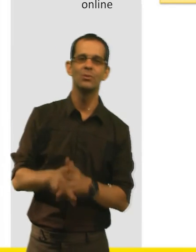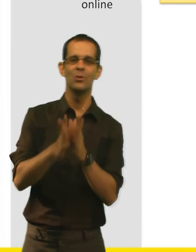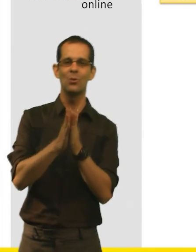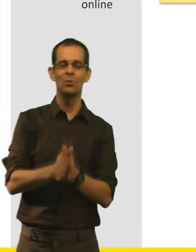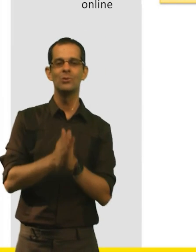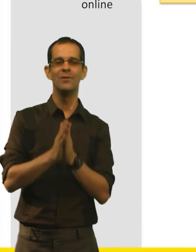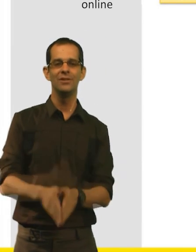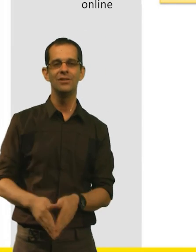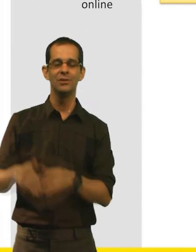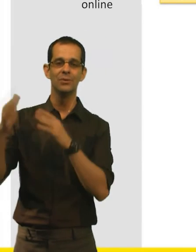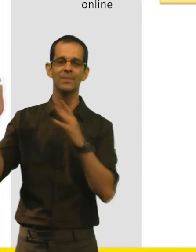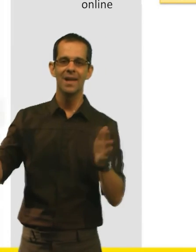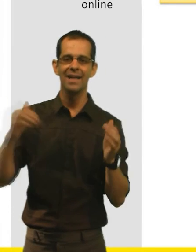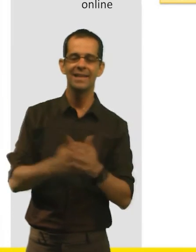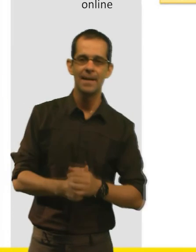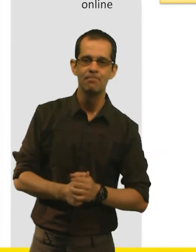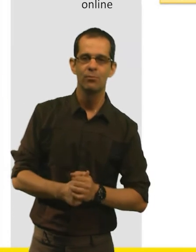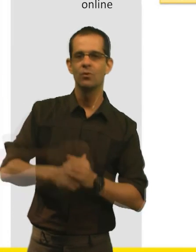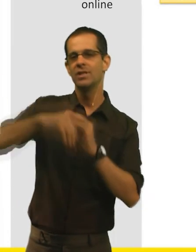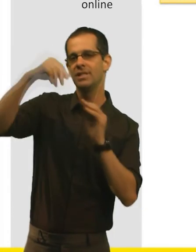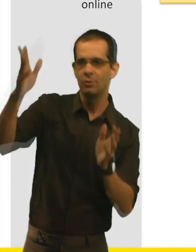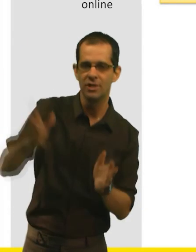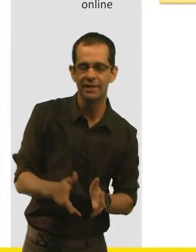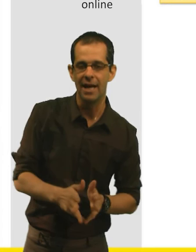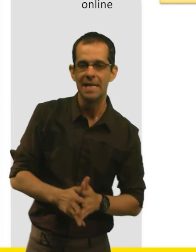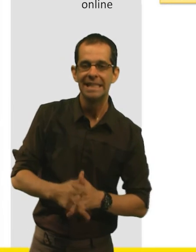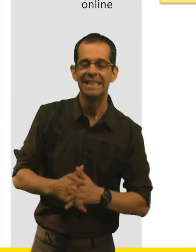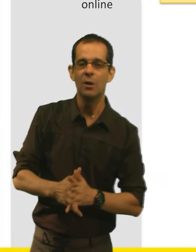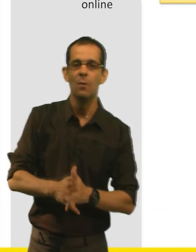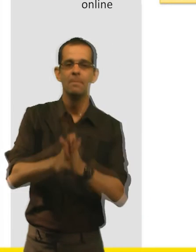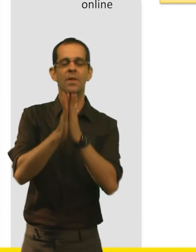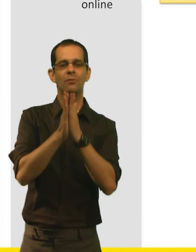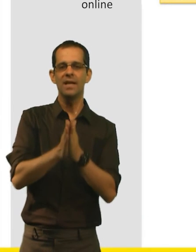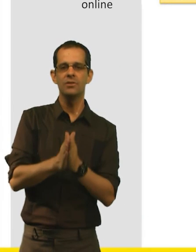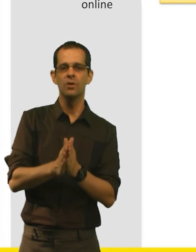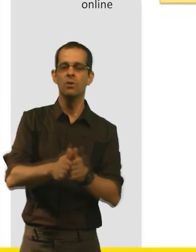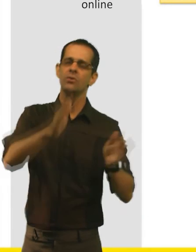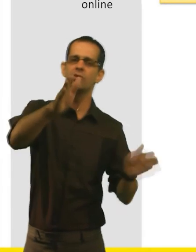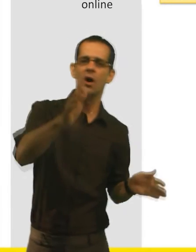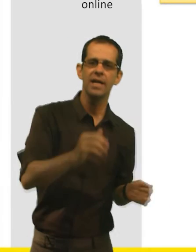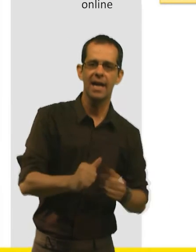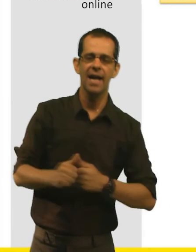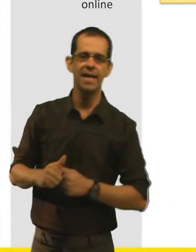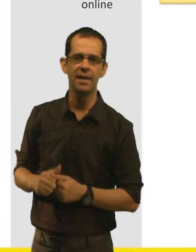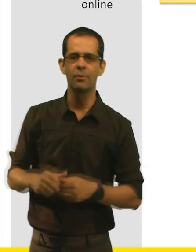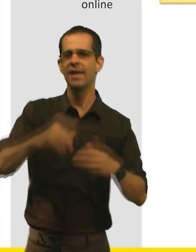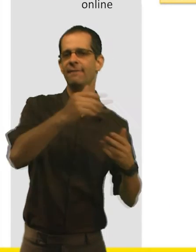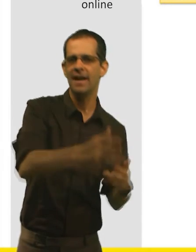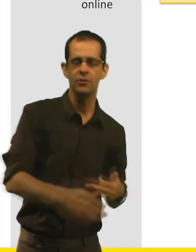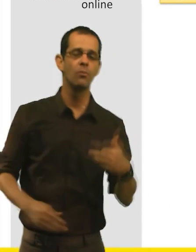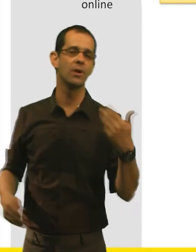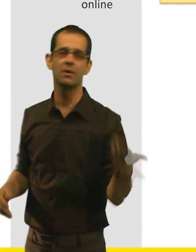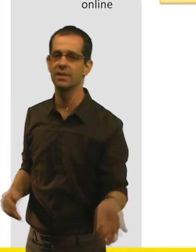passa a ser o seu concurso definitivo até você se aposentar. Então, não faça isso não. Não escolhe a carreira porque